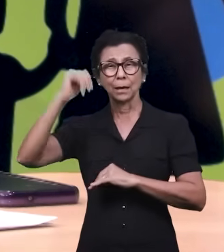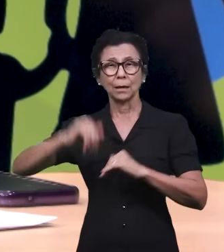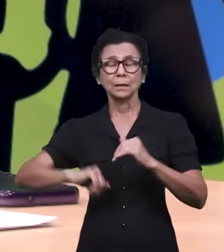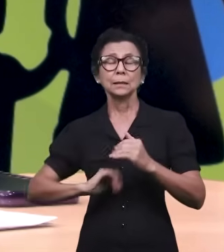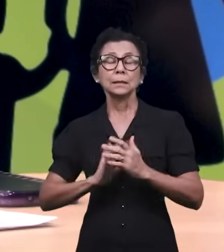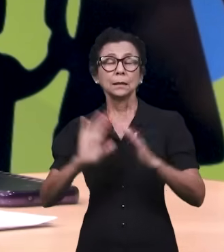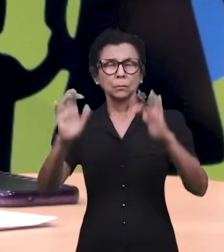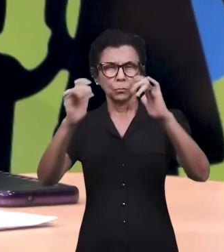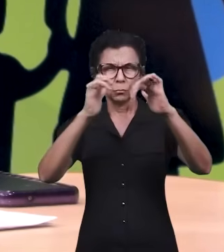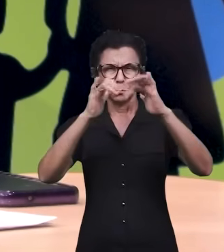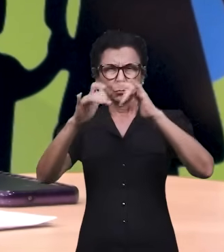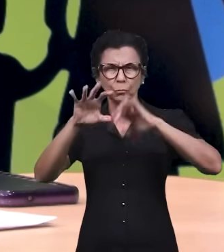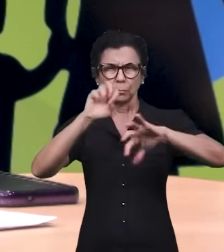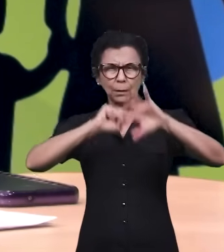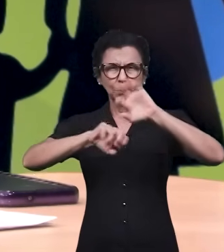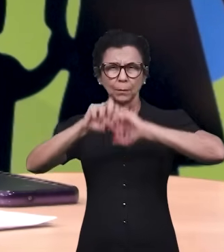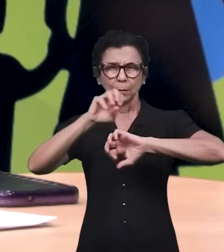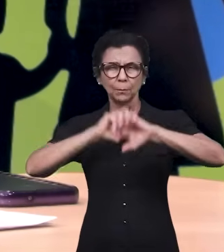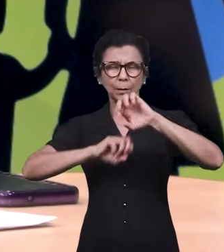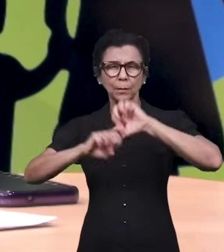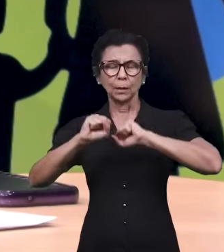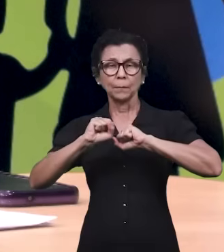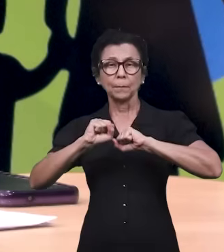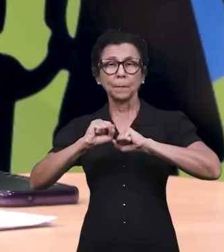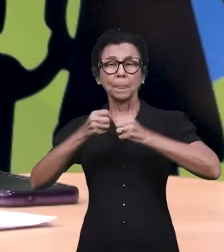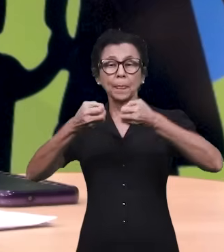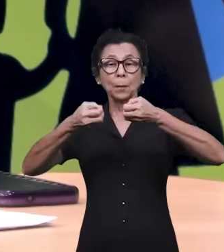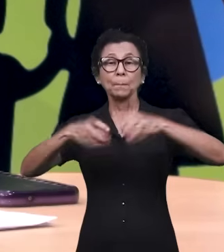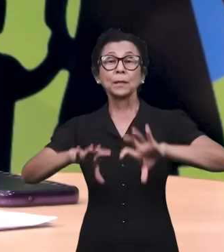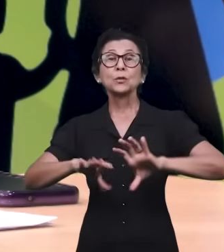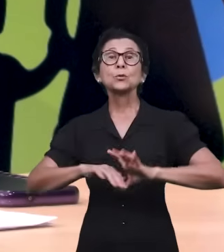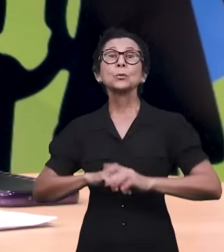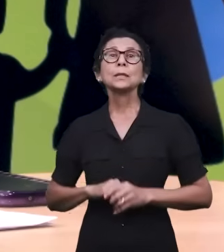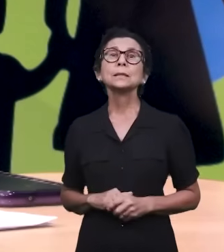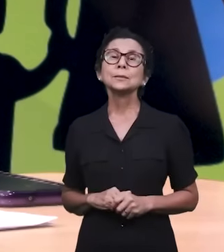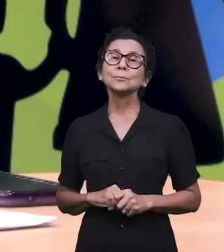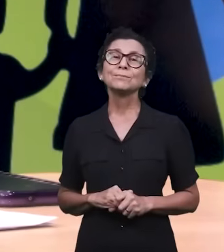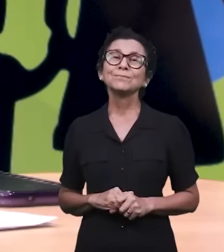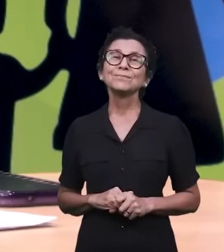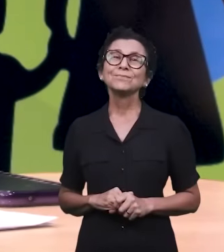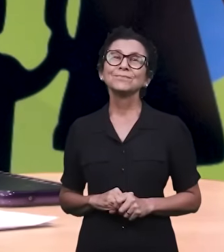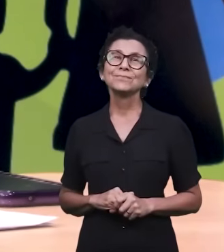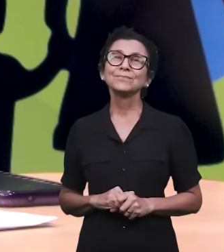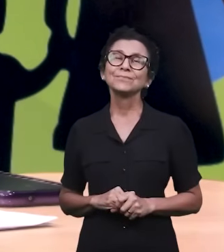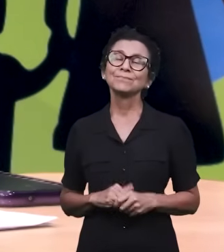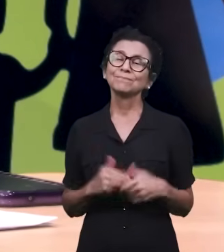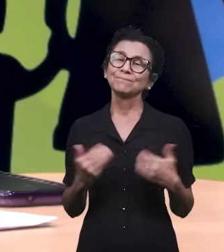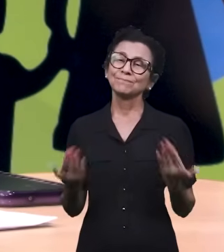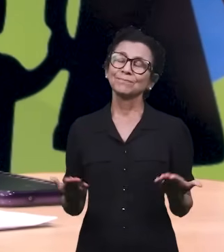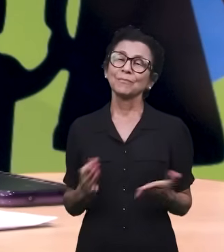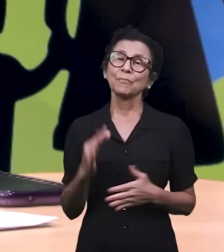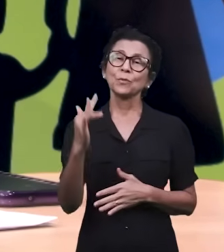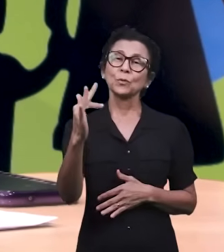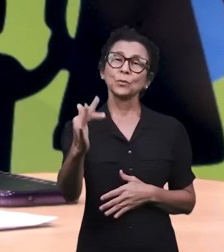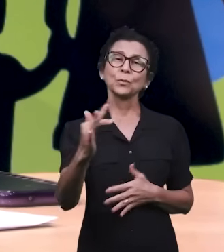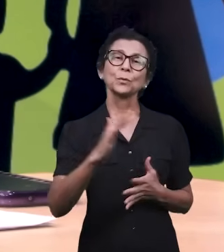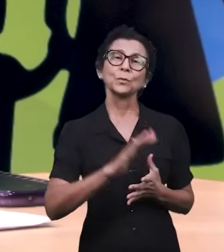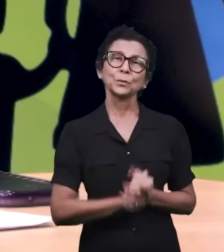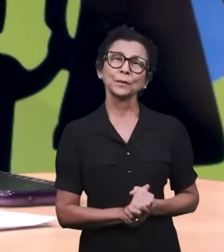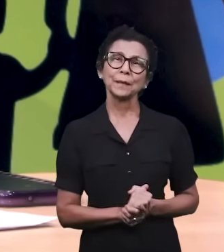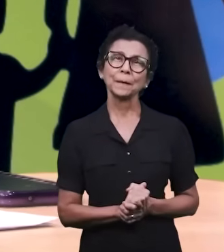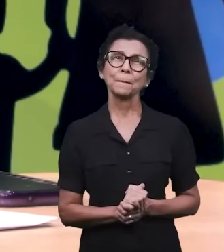prejudicar ele lá na frente. Com o quê? Com as funções executivas, no planejamento, controle inibitório,